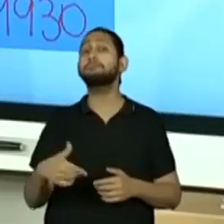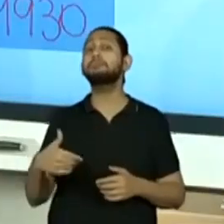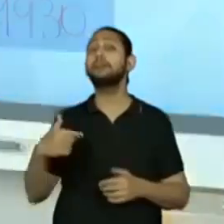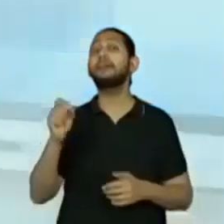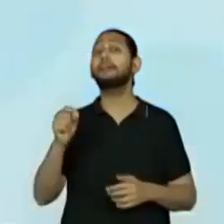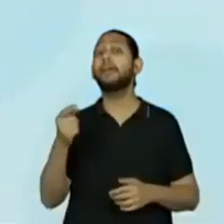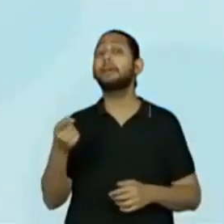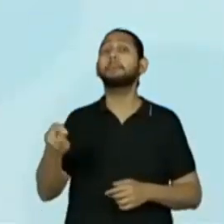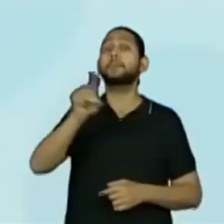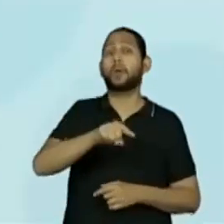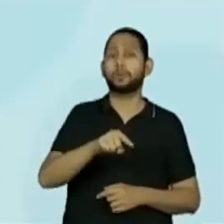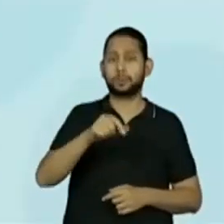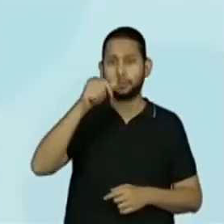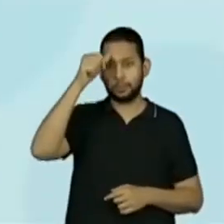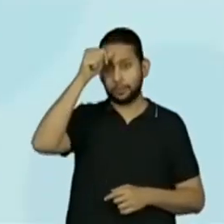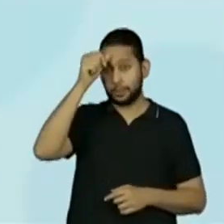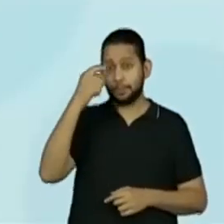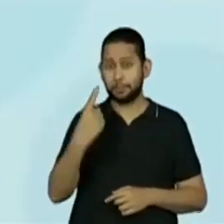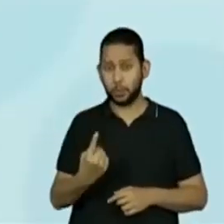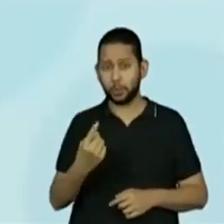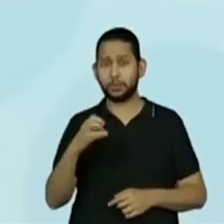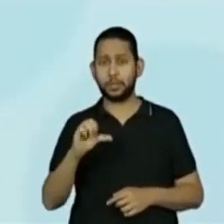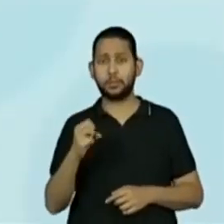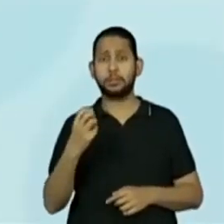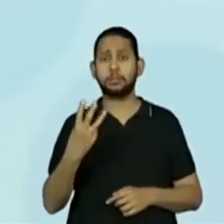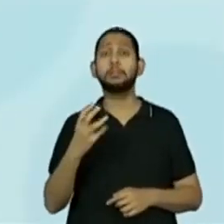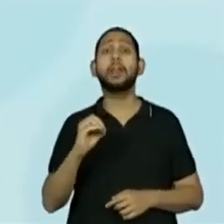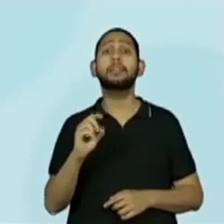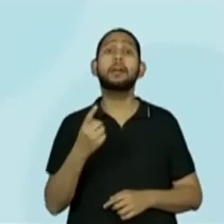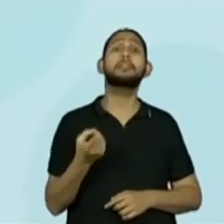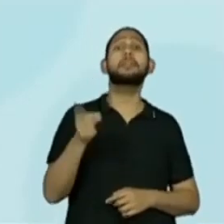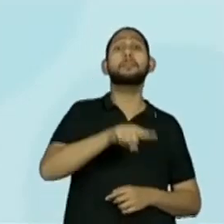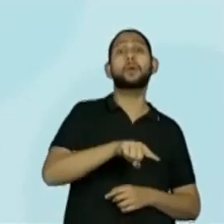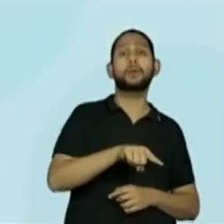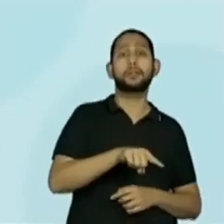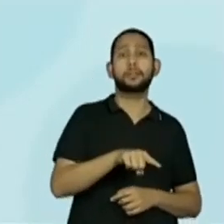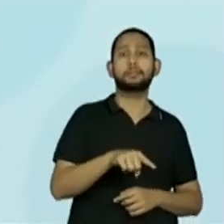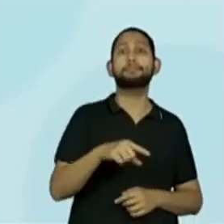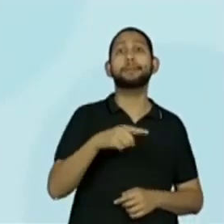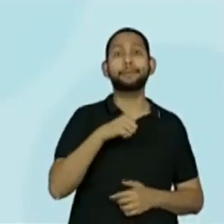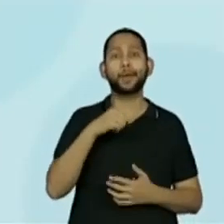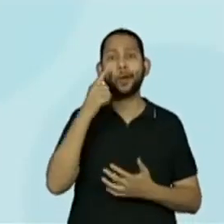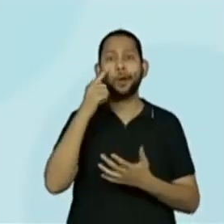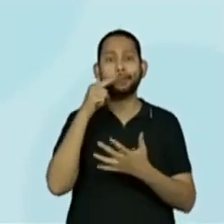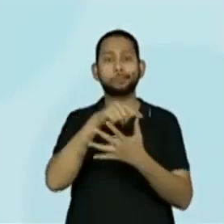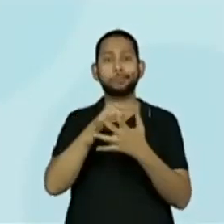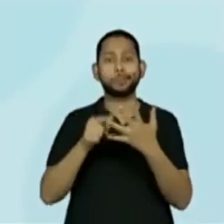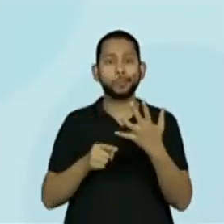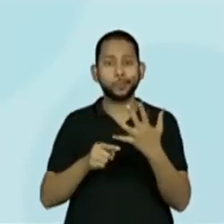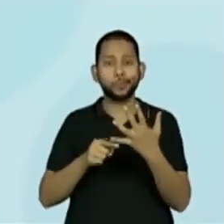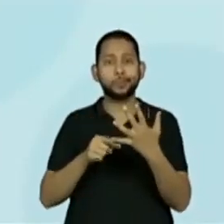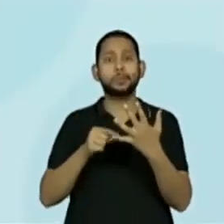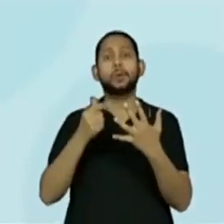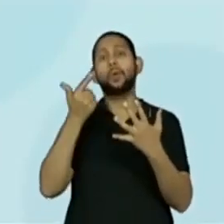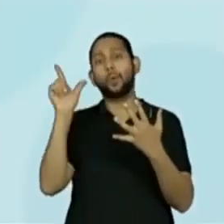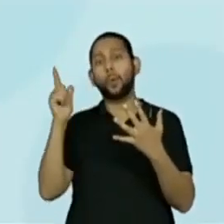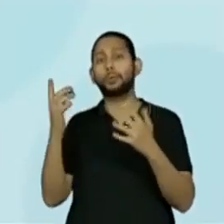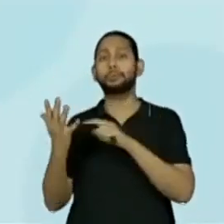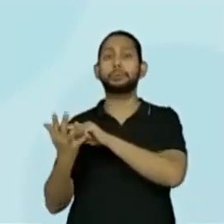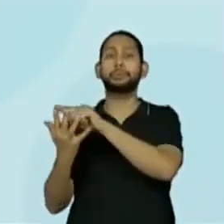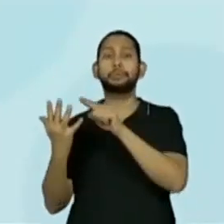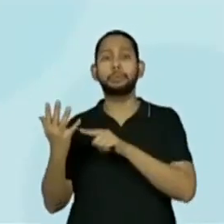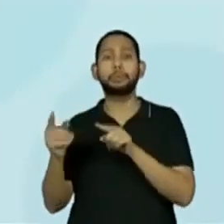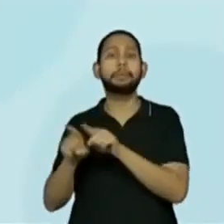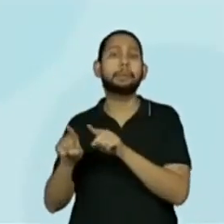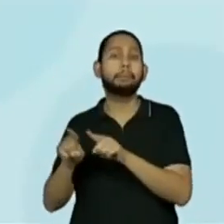sequência, quem é o menor? Aqui, olha, nós temos dois com cinco algarismos. Porém, olha para